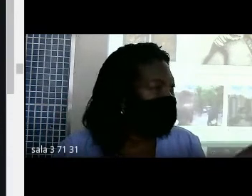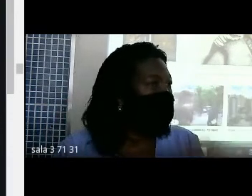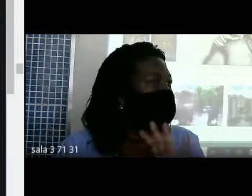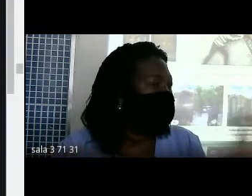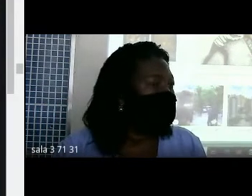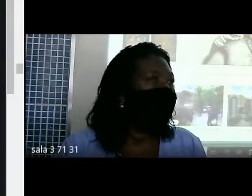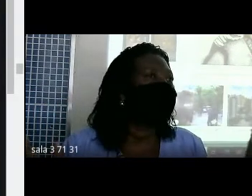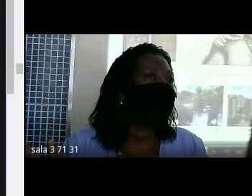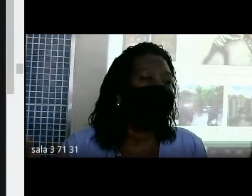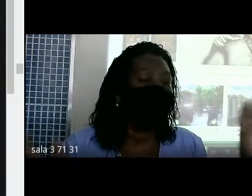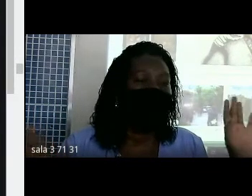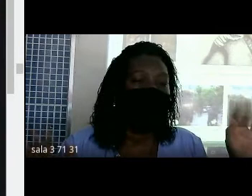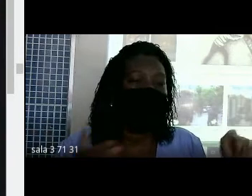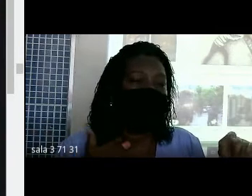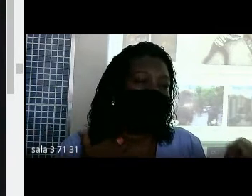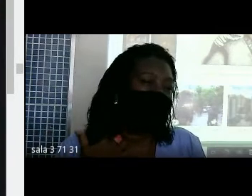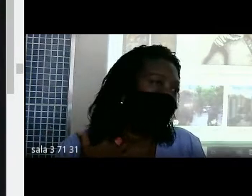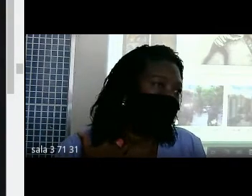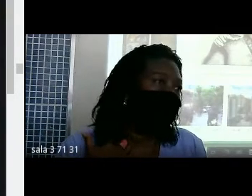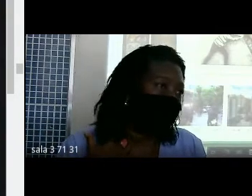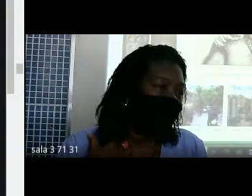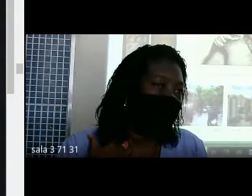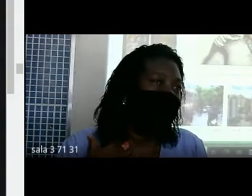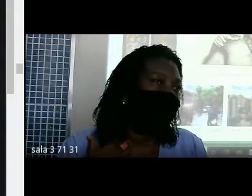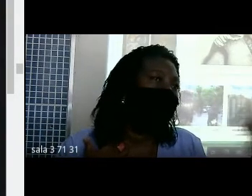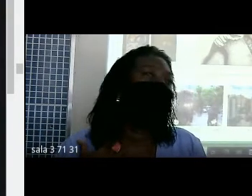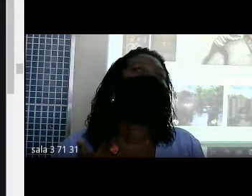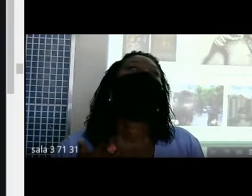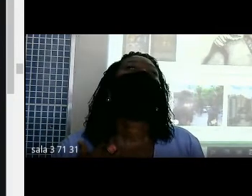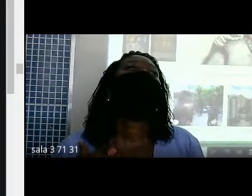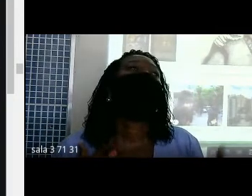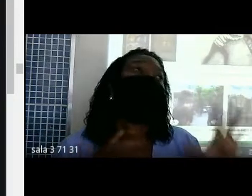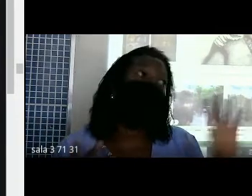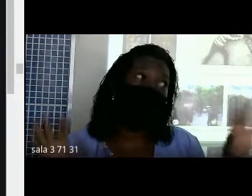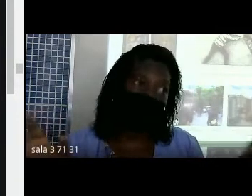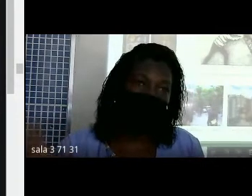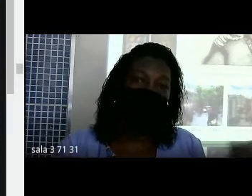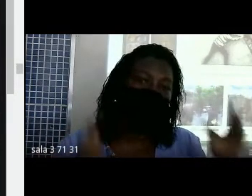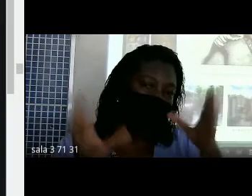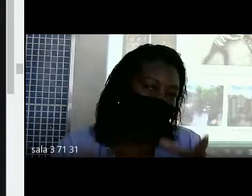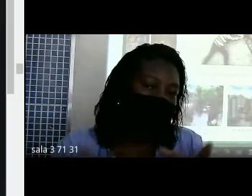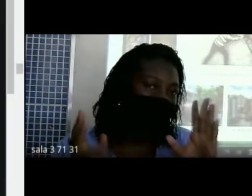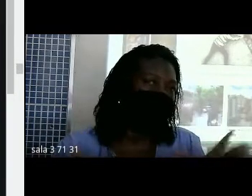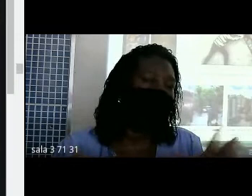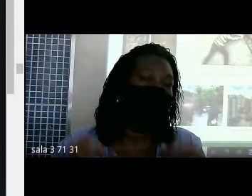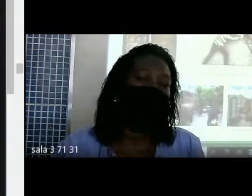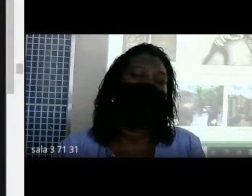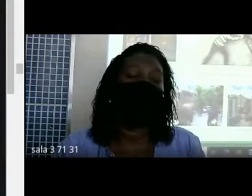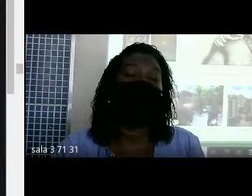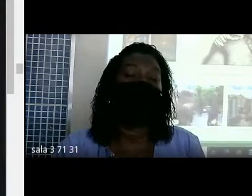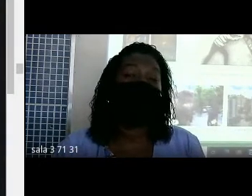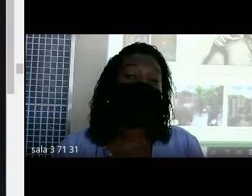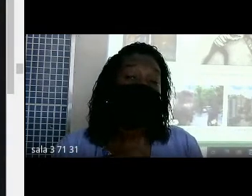pintou, ele pinta só nas madrugadas da vida, né? Como todo pichador, né? Pichador. No caso dele, não é pichador,